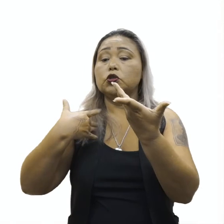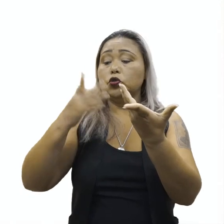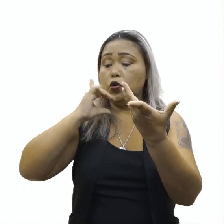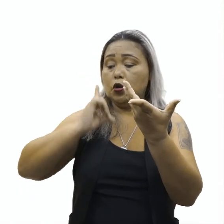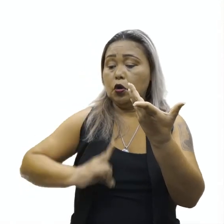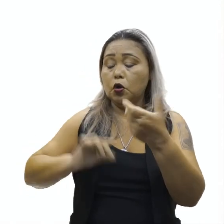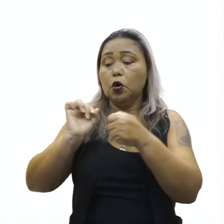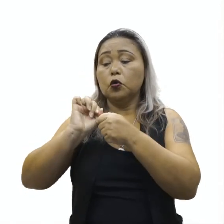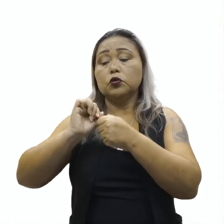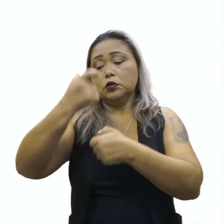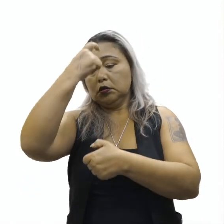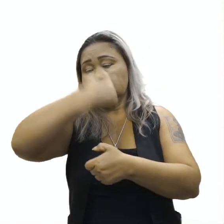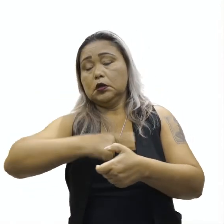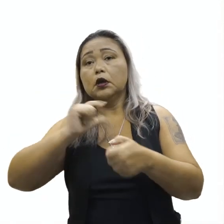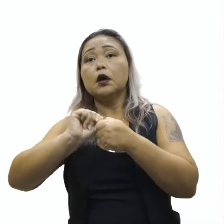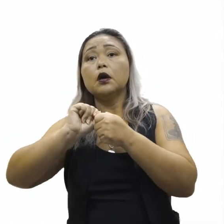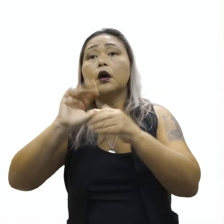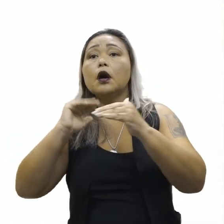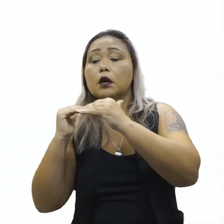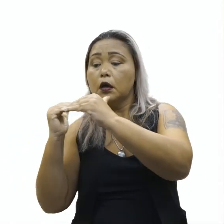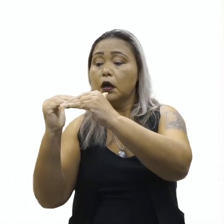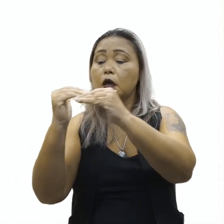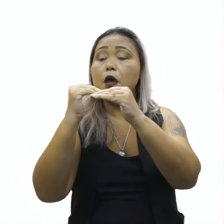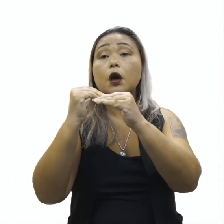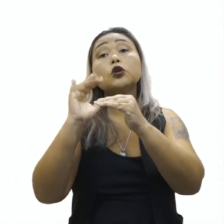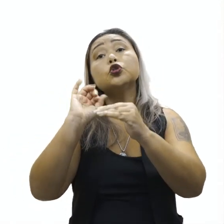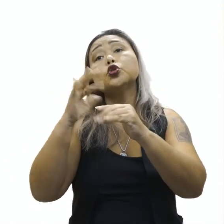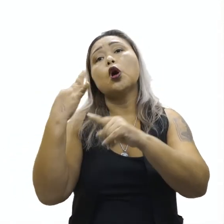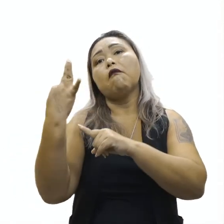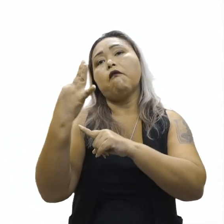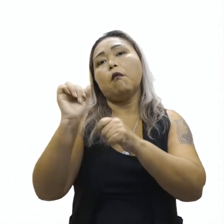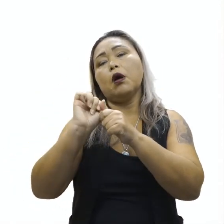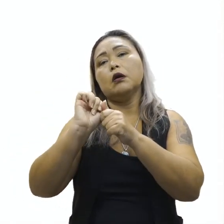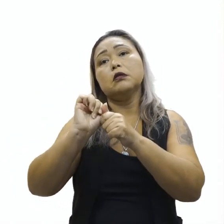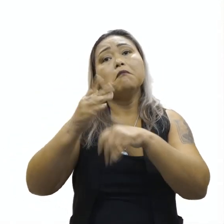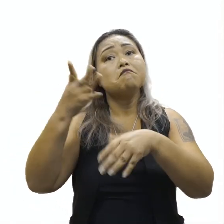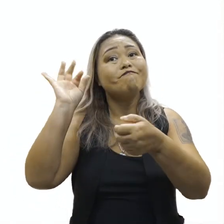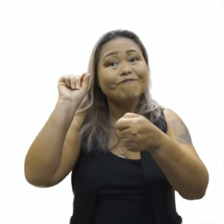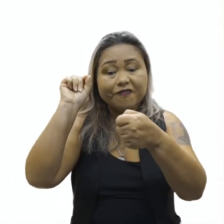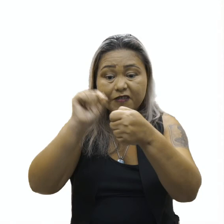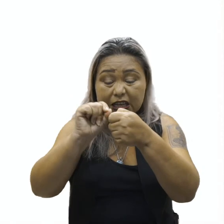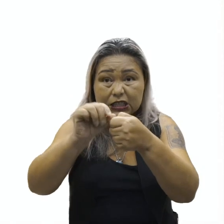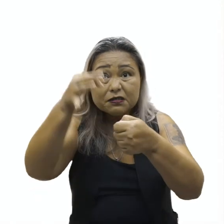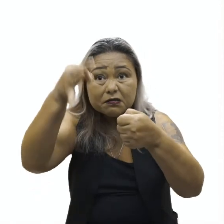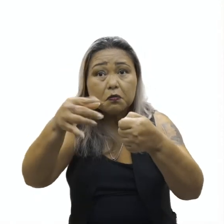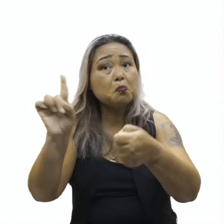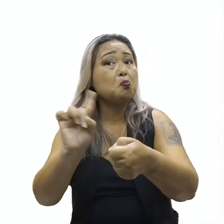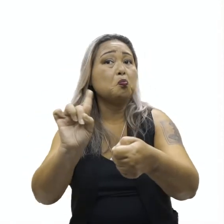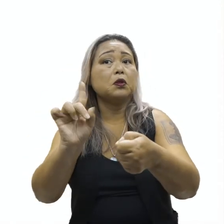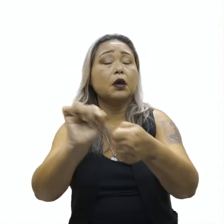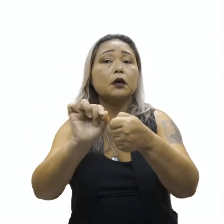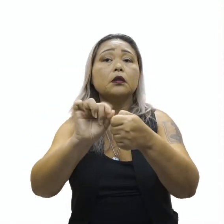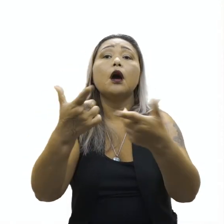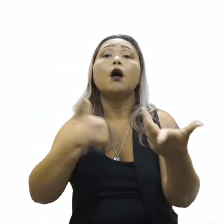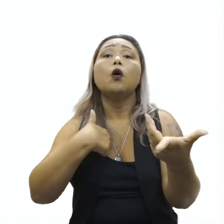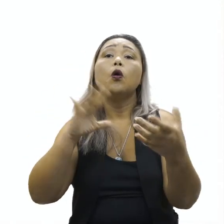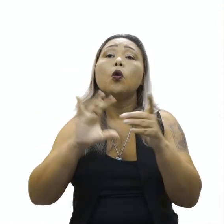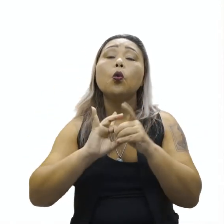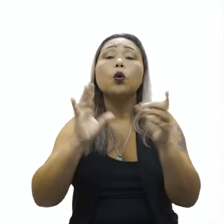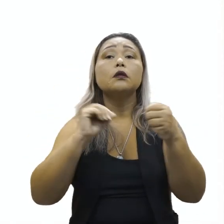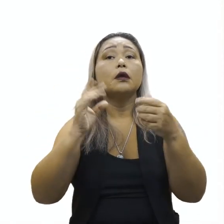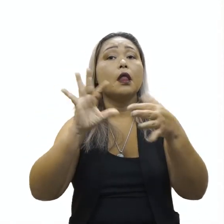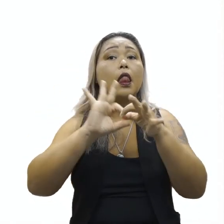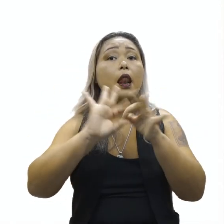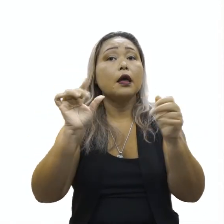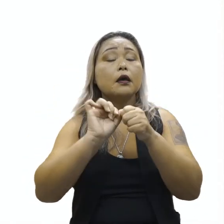os iguais apenas na formalidade, não na prática, né? Então, as democracias liberais seriam limitadas para